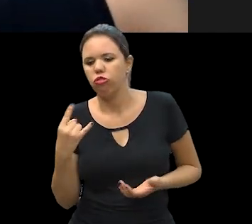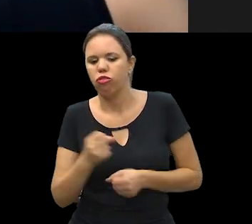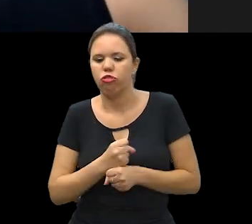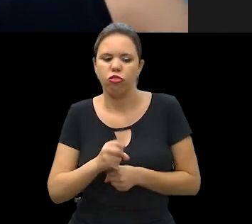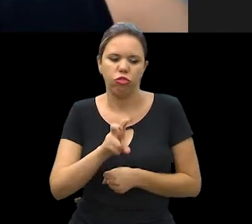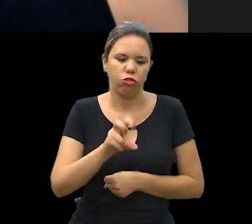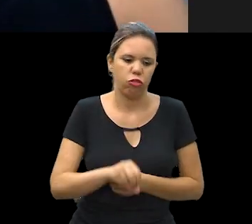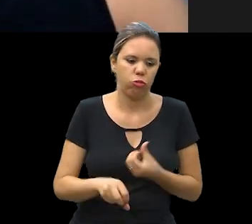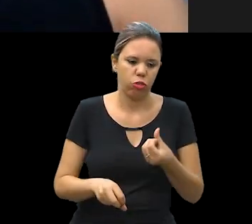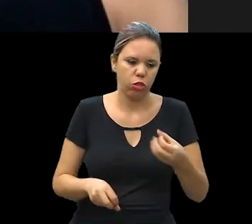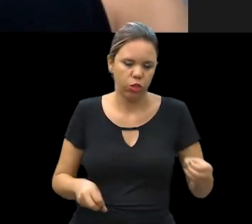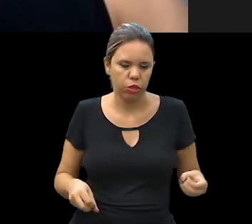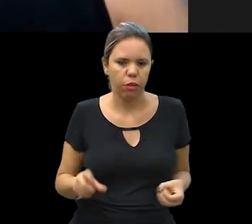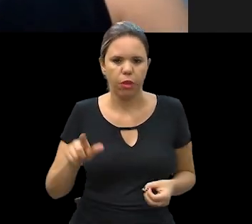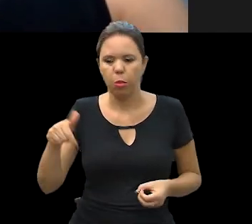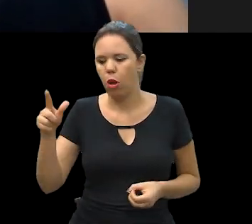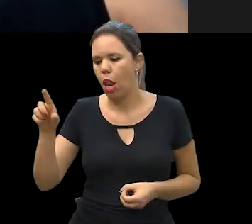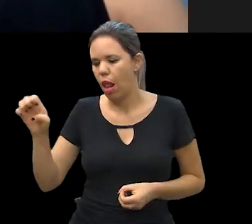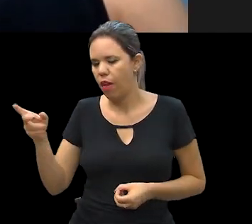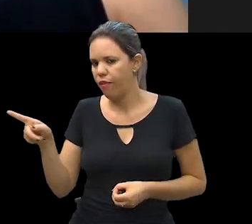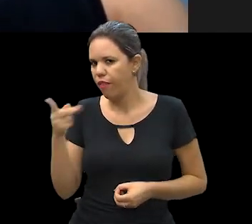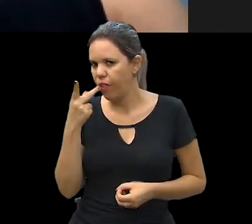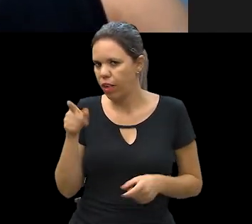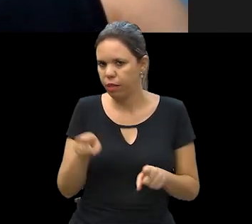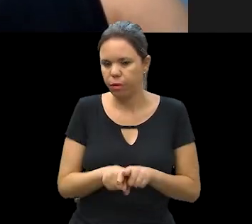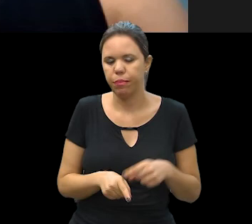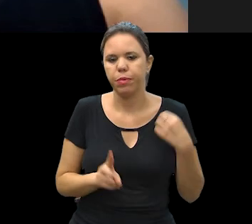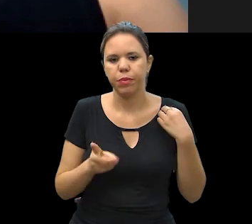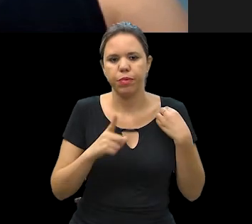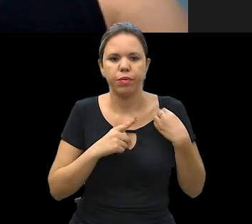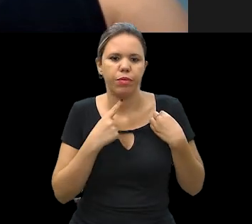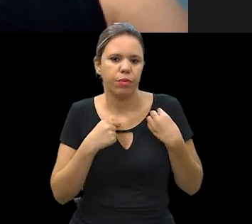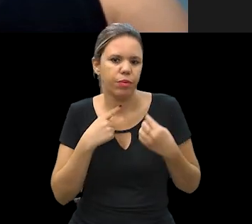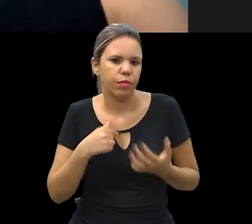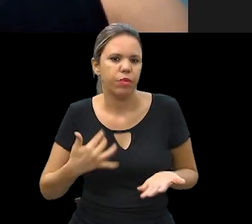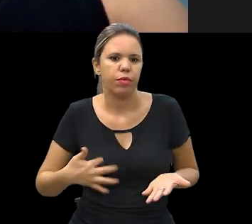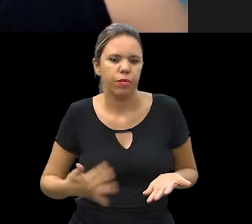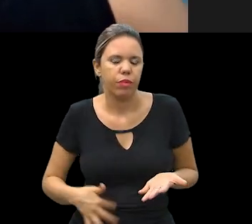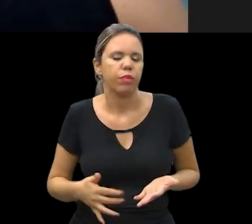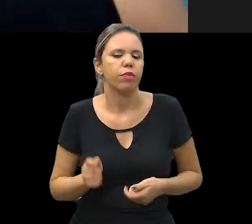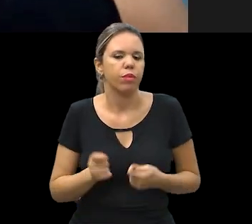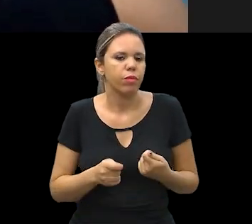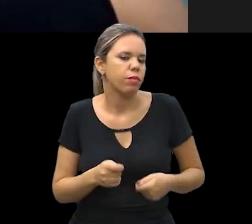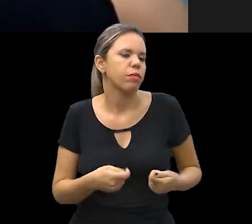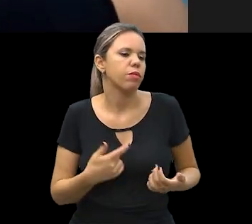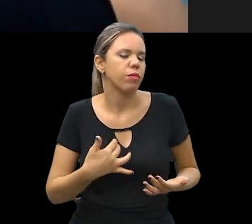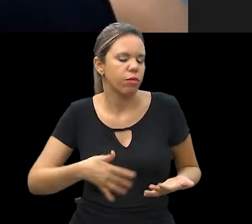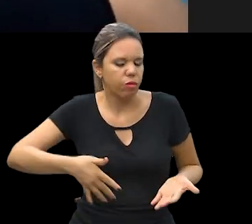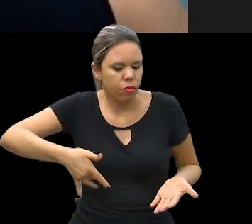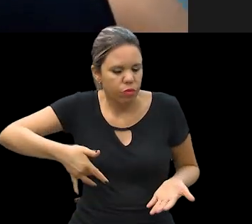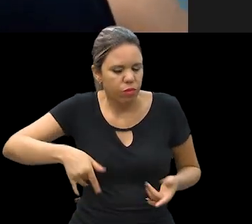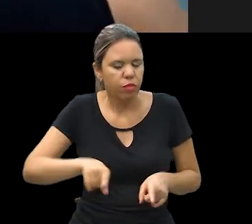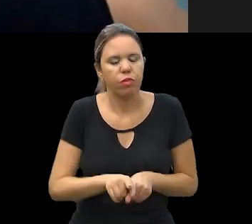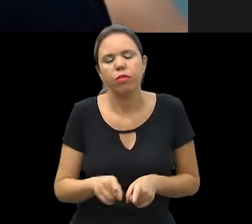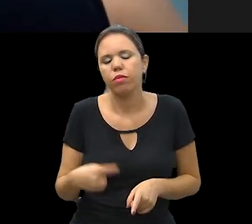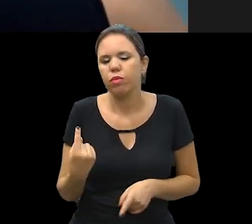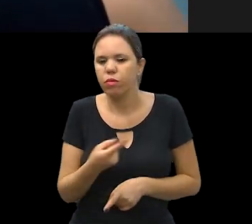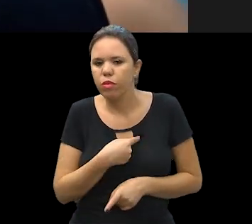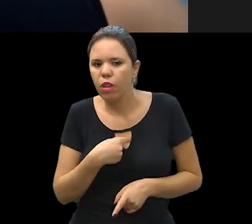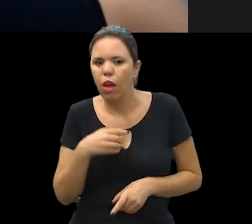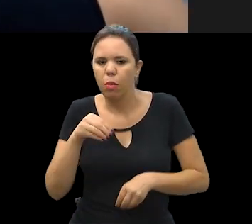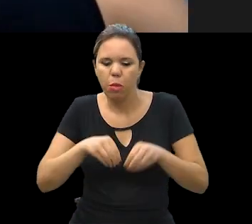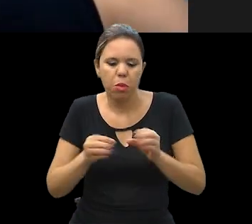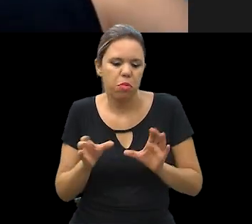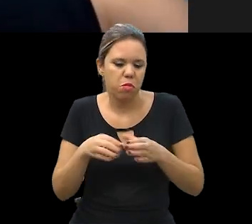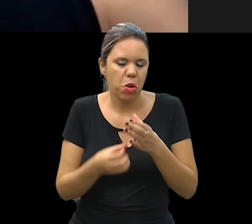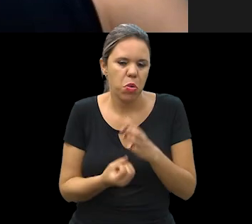anos 50, 60. O Lê depois vai falar também que ele sempre teve vontade de tocar o baixo acústico, né? Então a gente